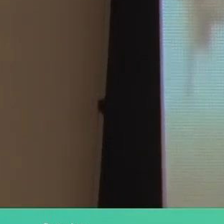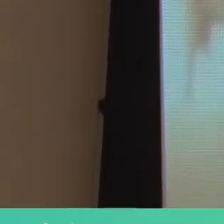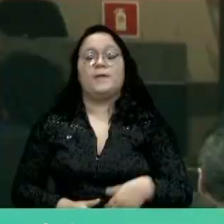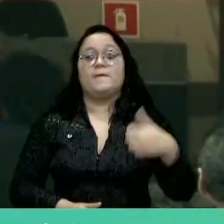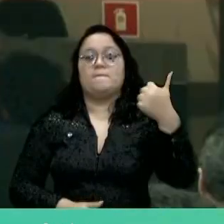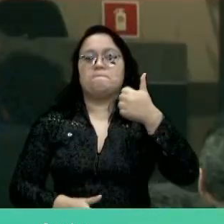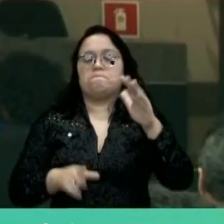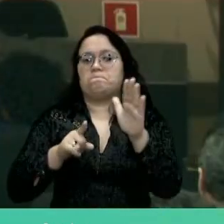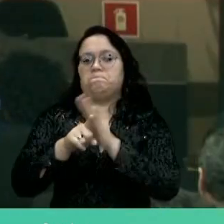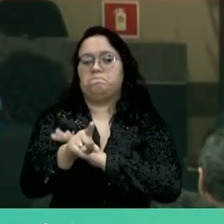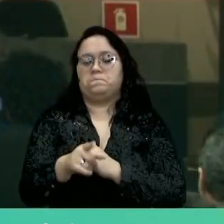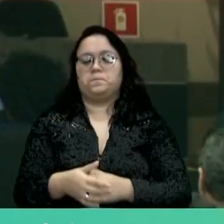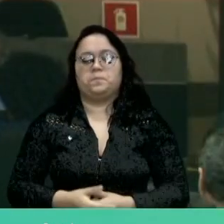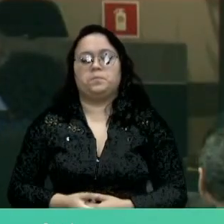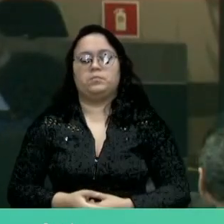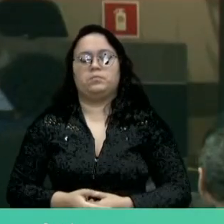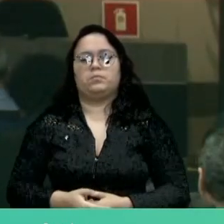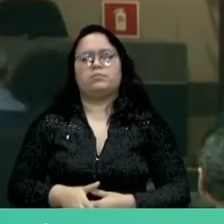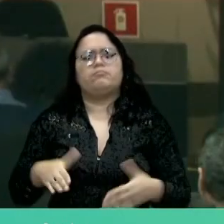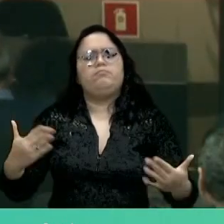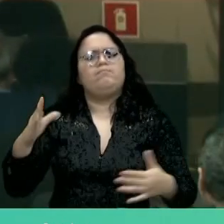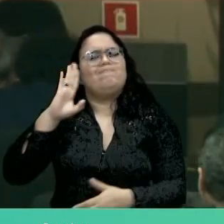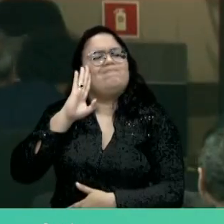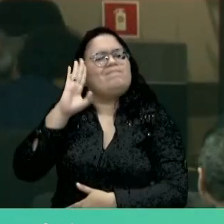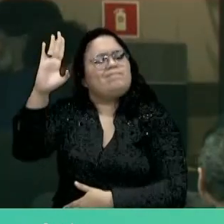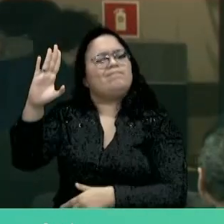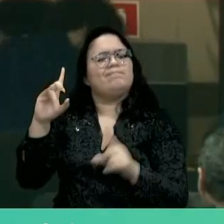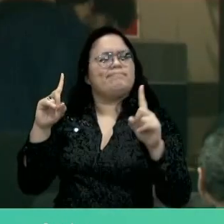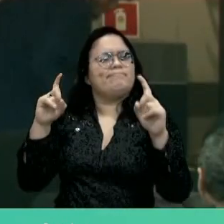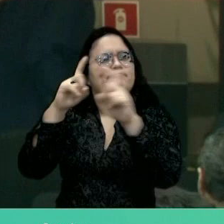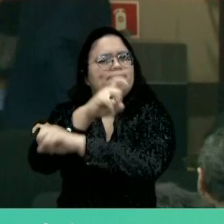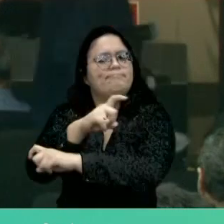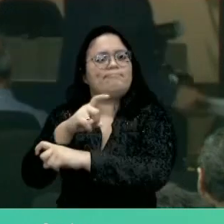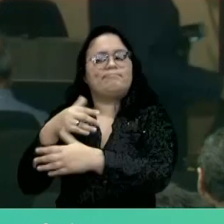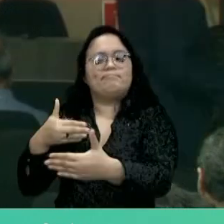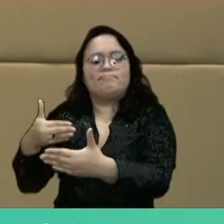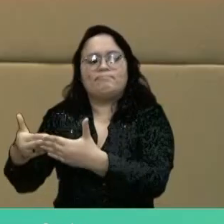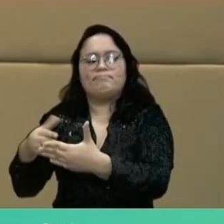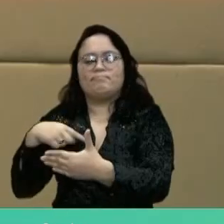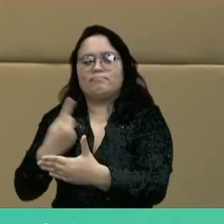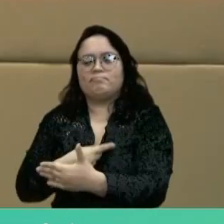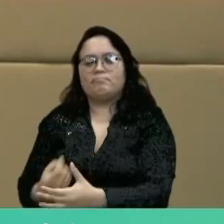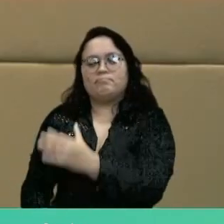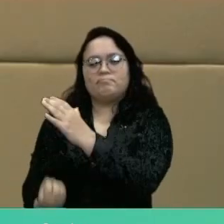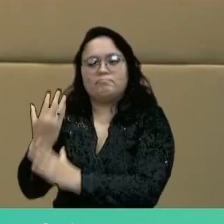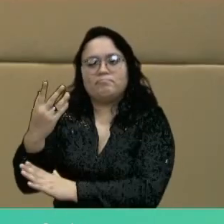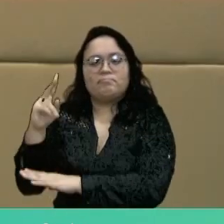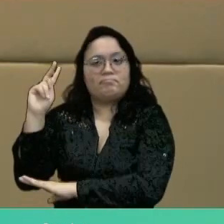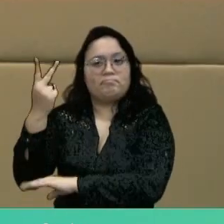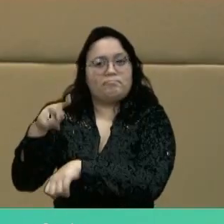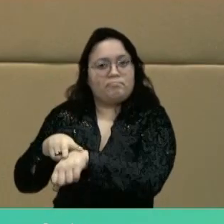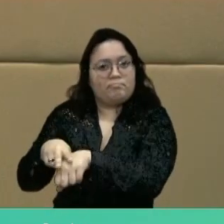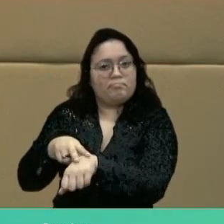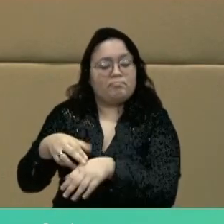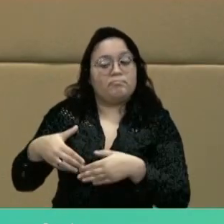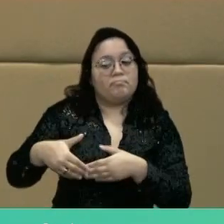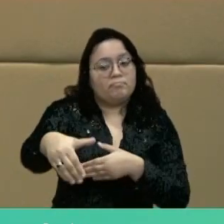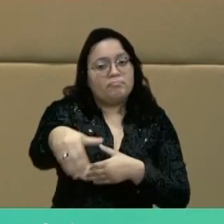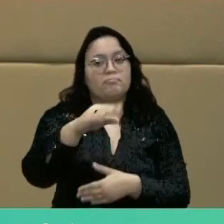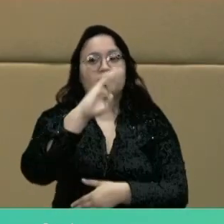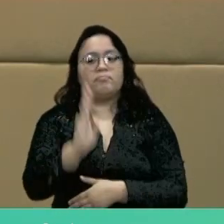lá. Qual a principal dificuldade a ser encarada para iniciar a produção do hidrogênio verde no